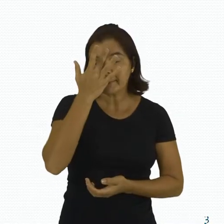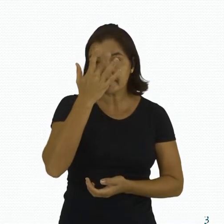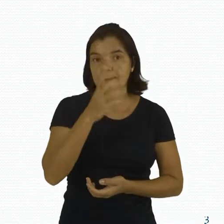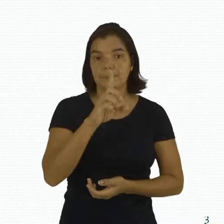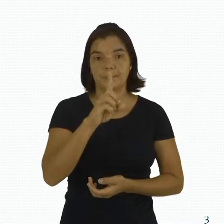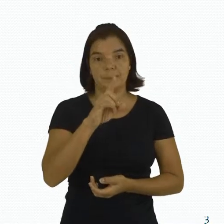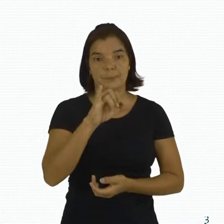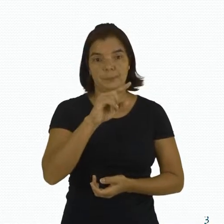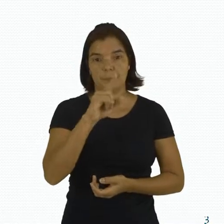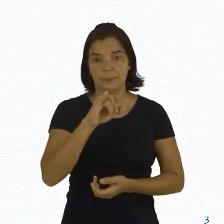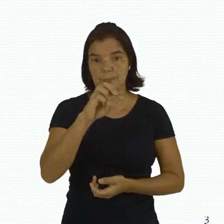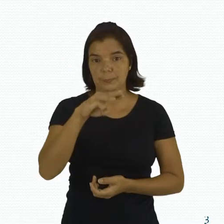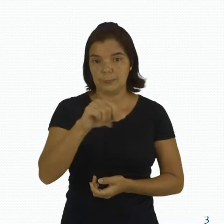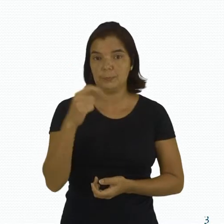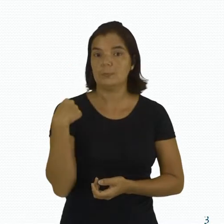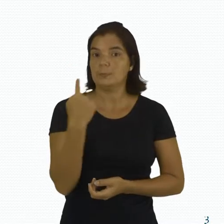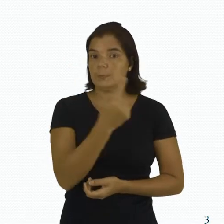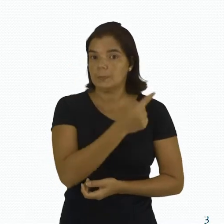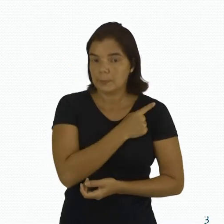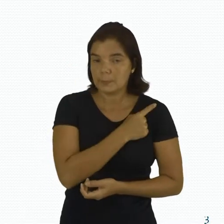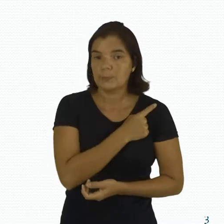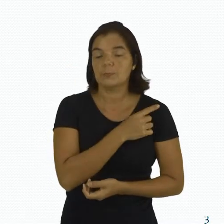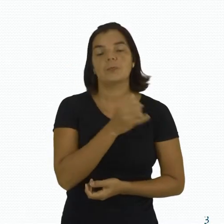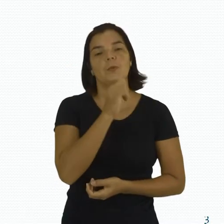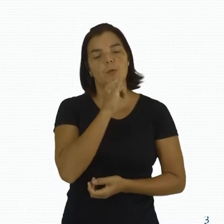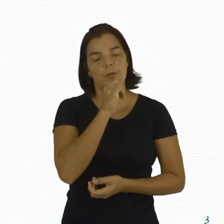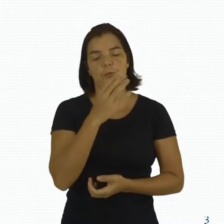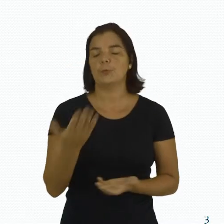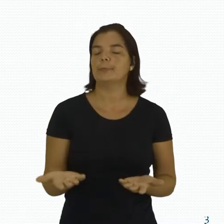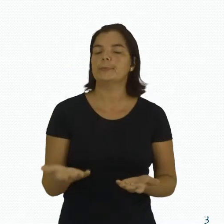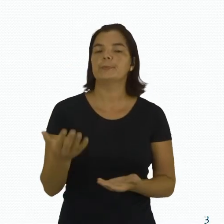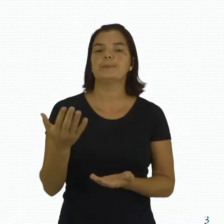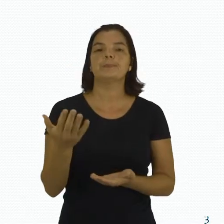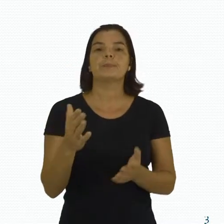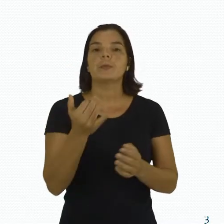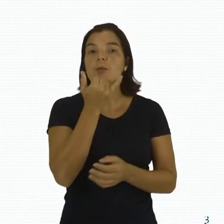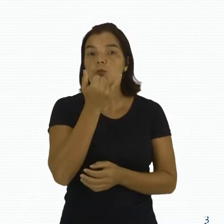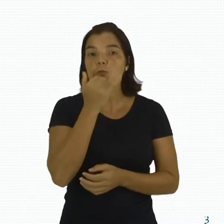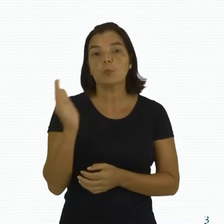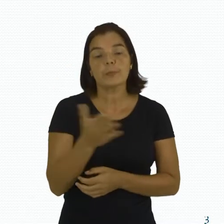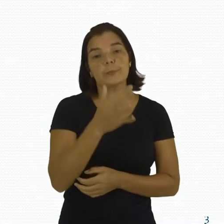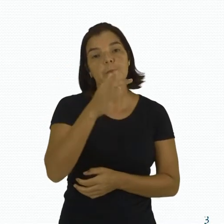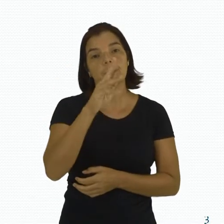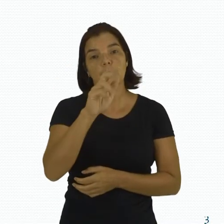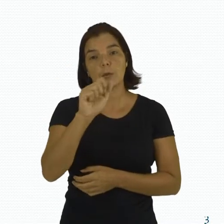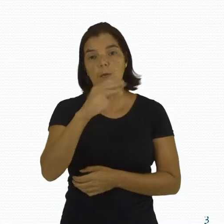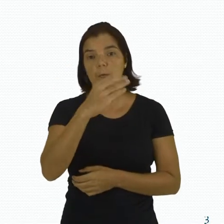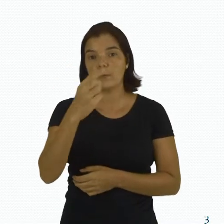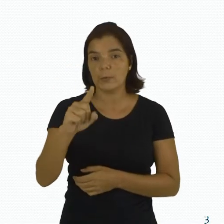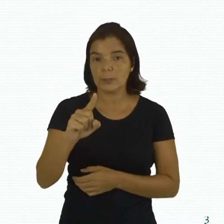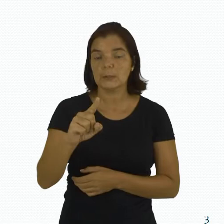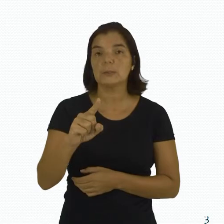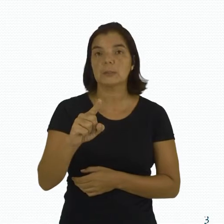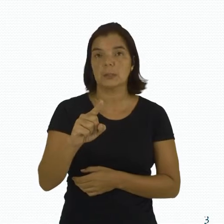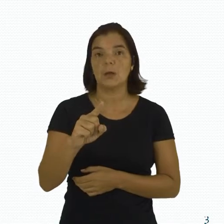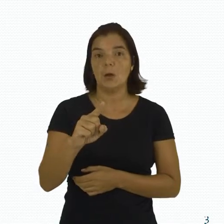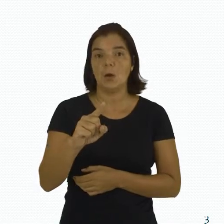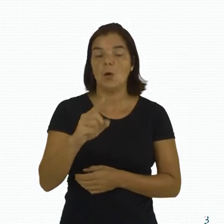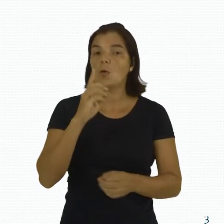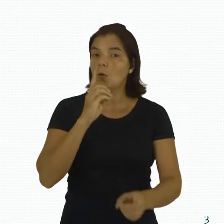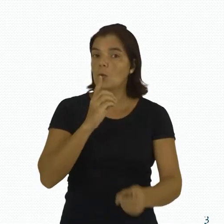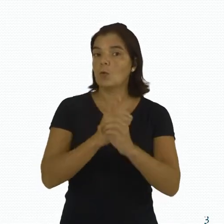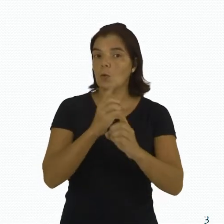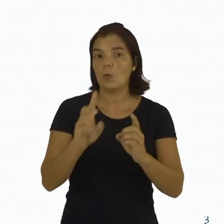Dízima periódica para nós, fração geratriz dízima periódica vai ser a fração que você vai encontrar,